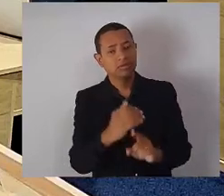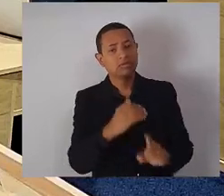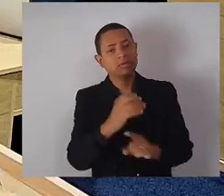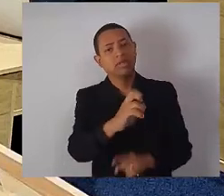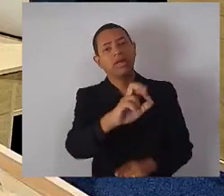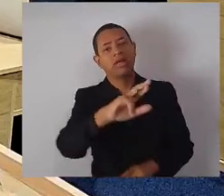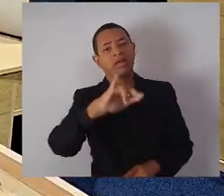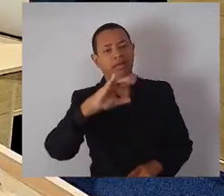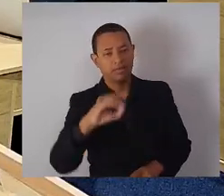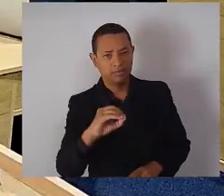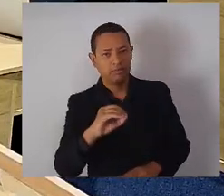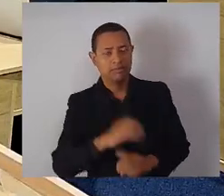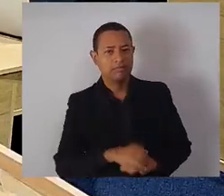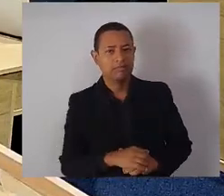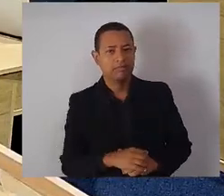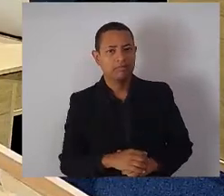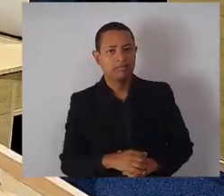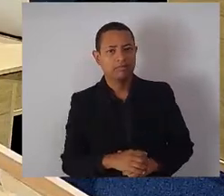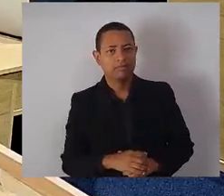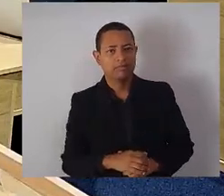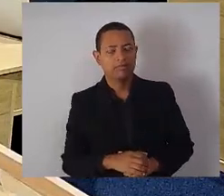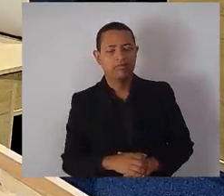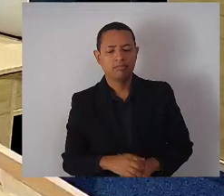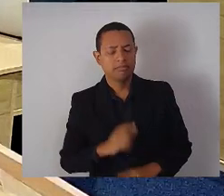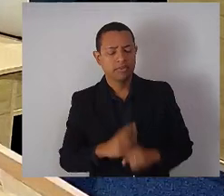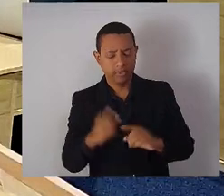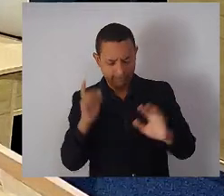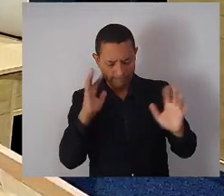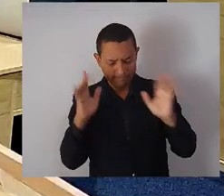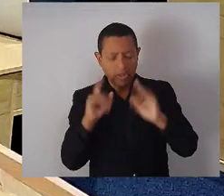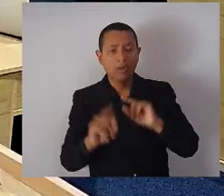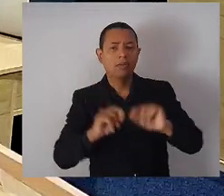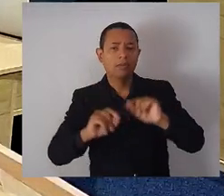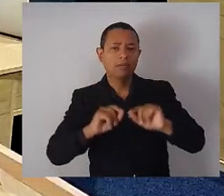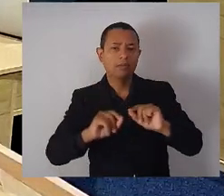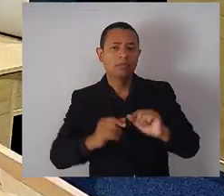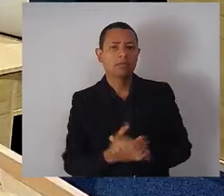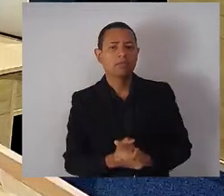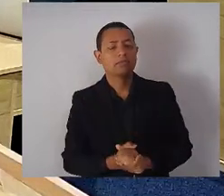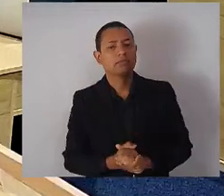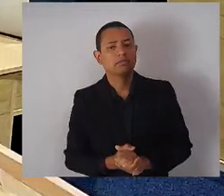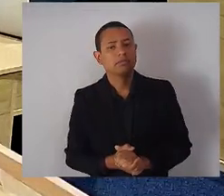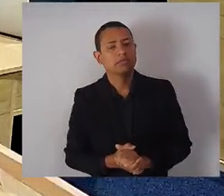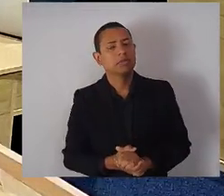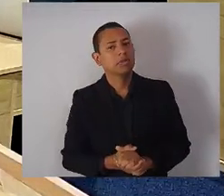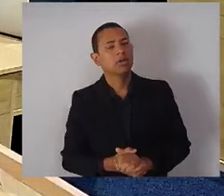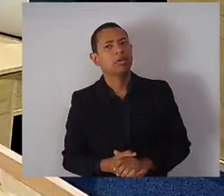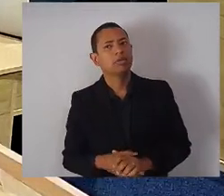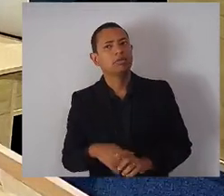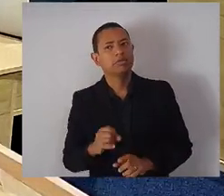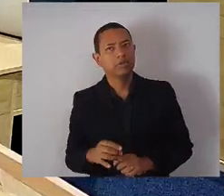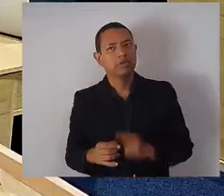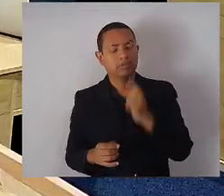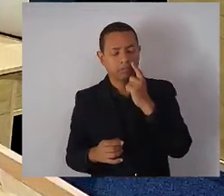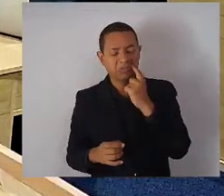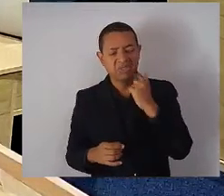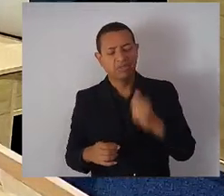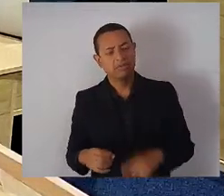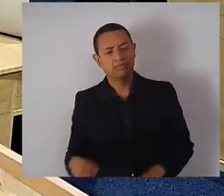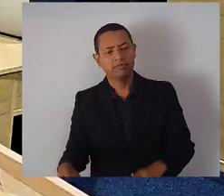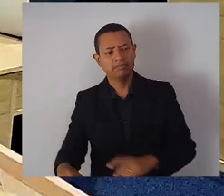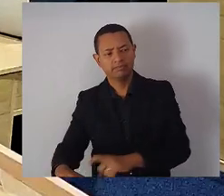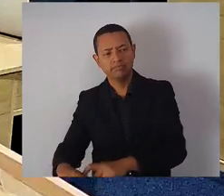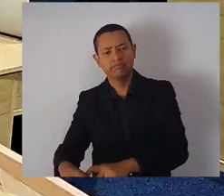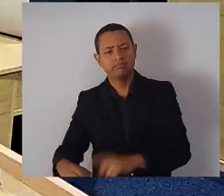justamente porque o que refleti? O fato, a circunstância é se houve ou não a justa causa para